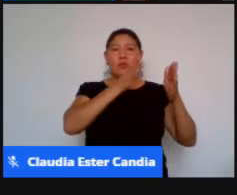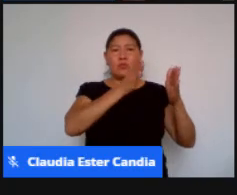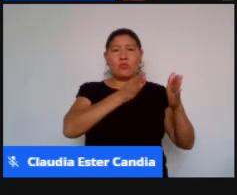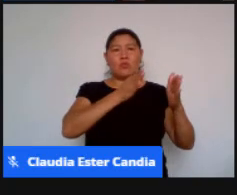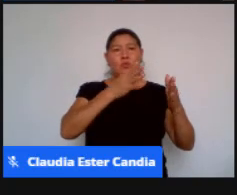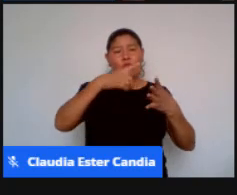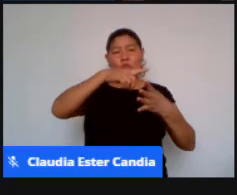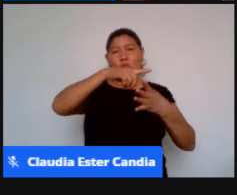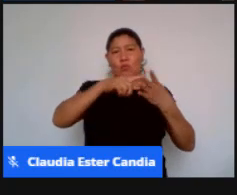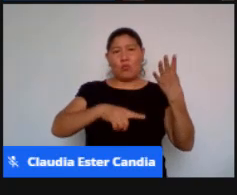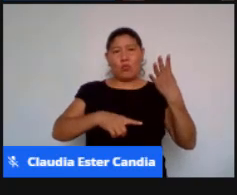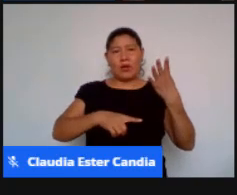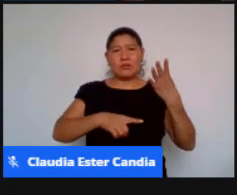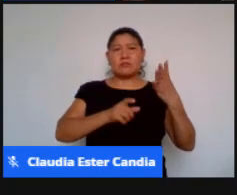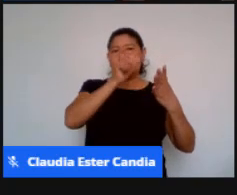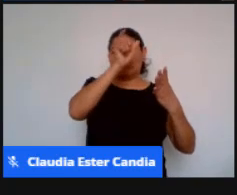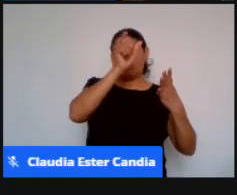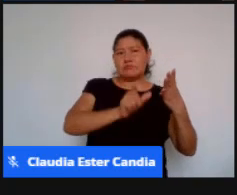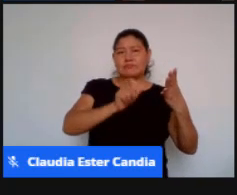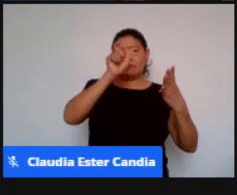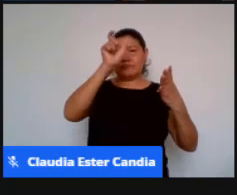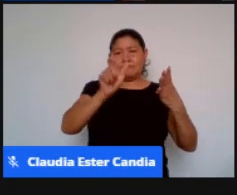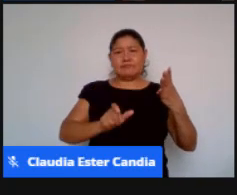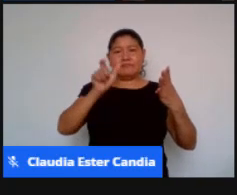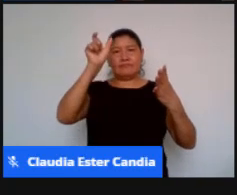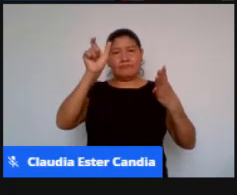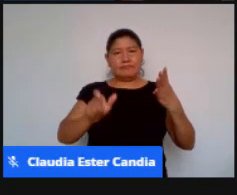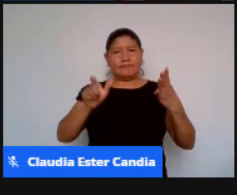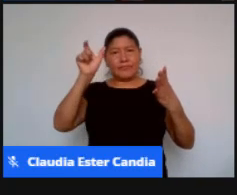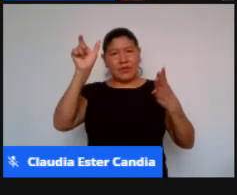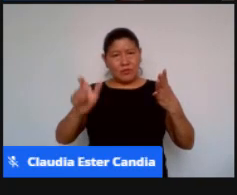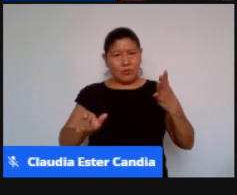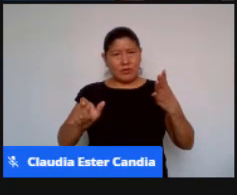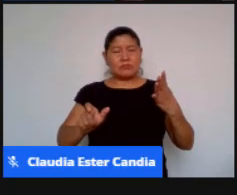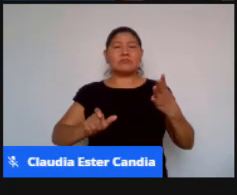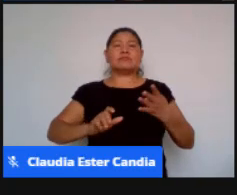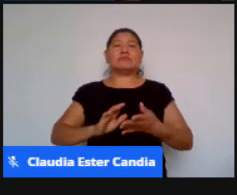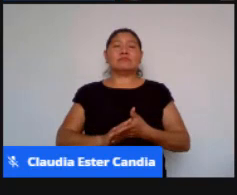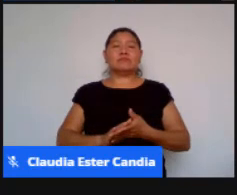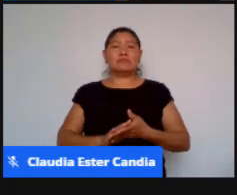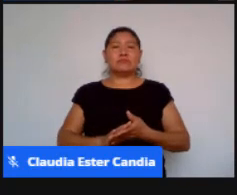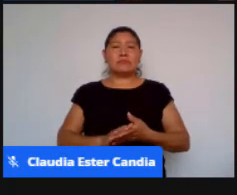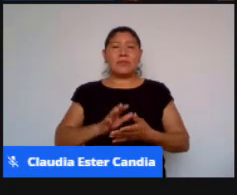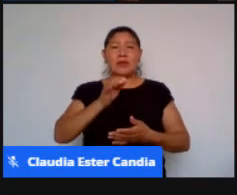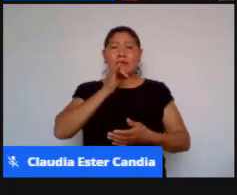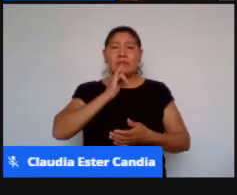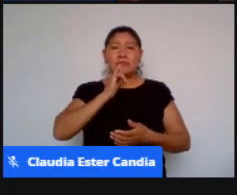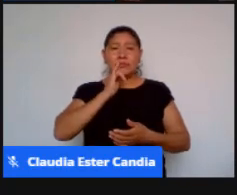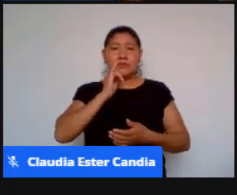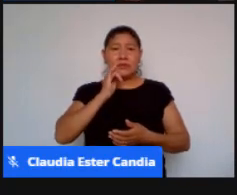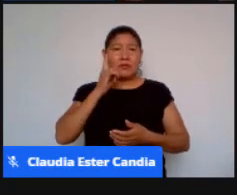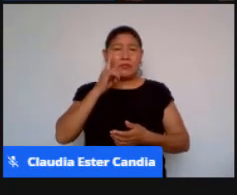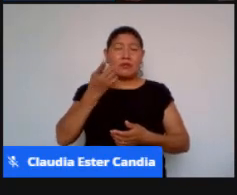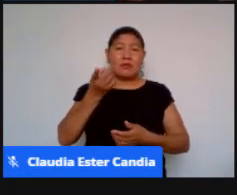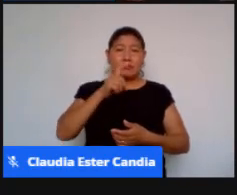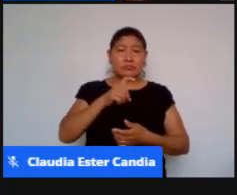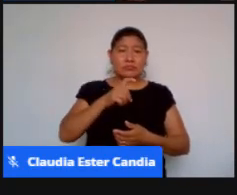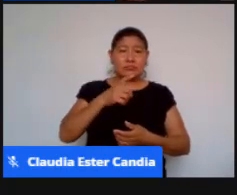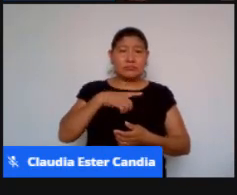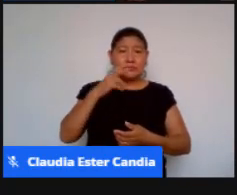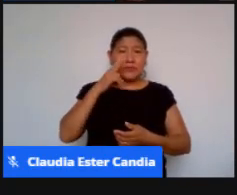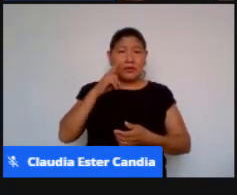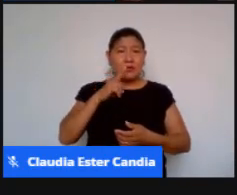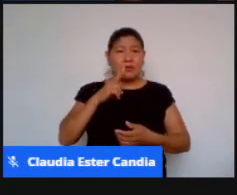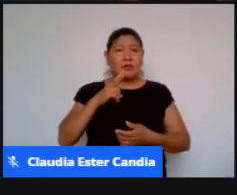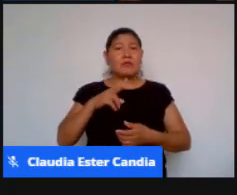né, para cada ano, e as habilidades, volta lá no slide, por gentileza. Então, lá a gente vai ter, depois a